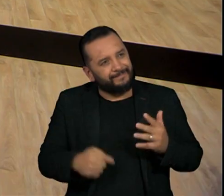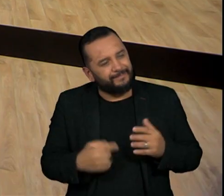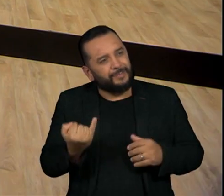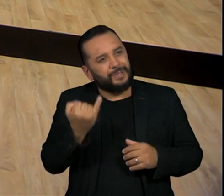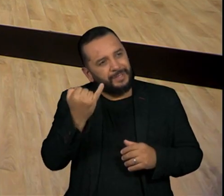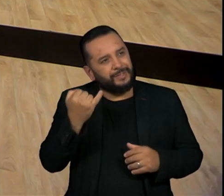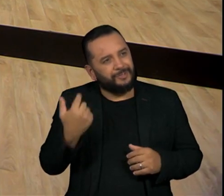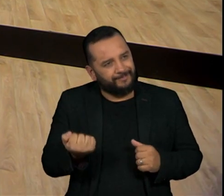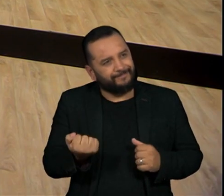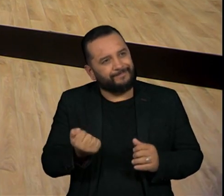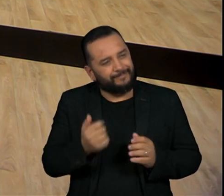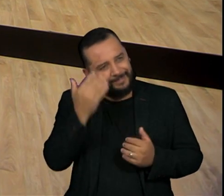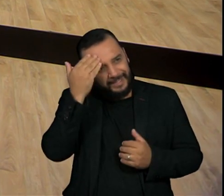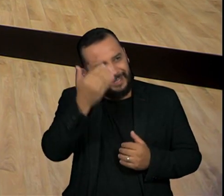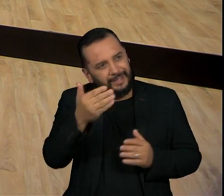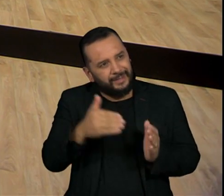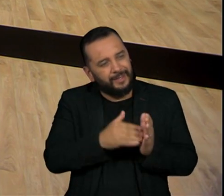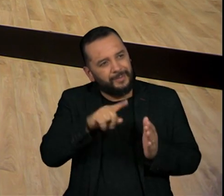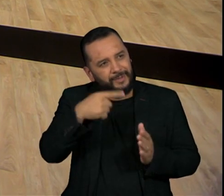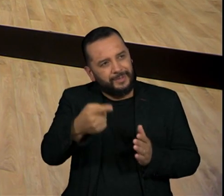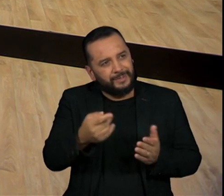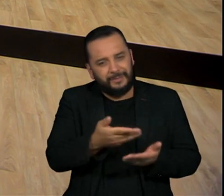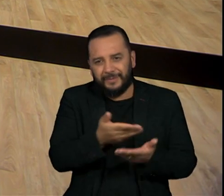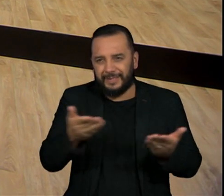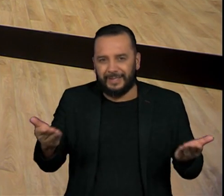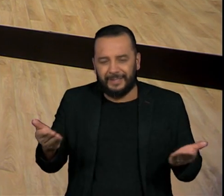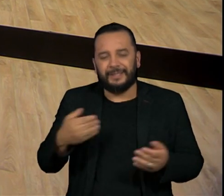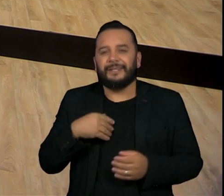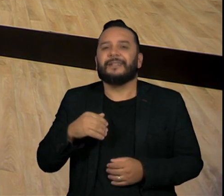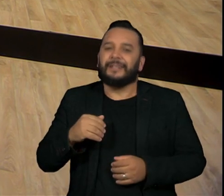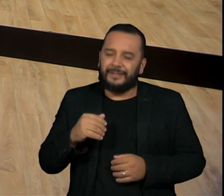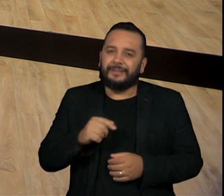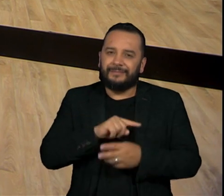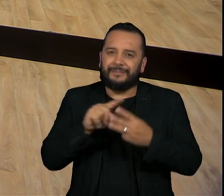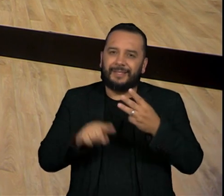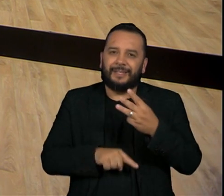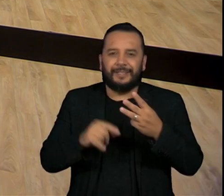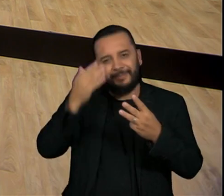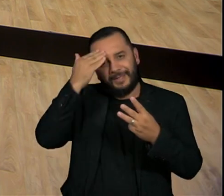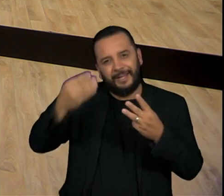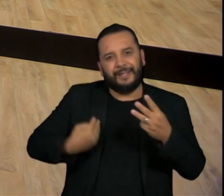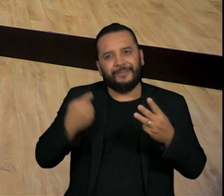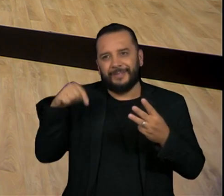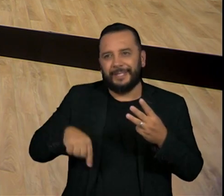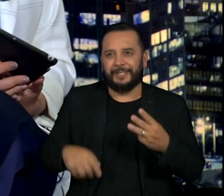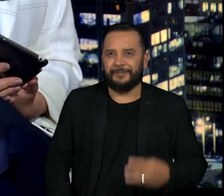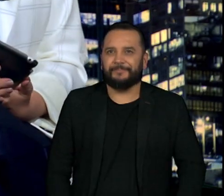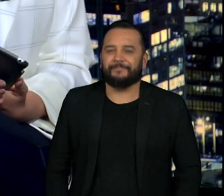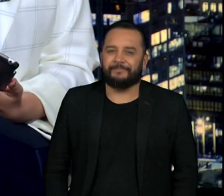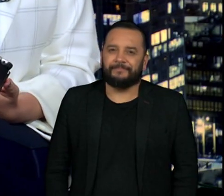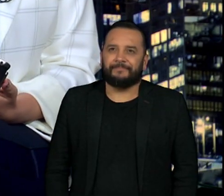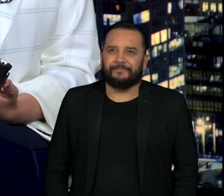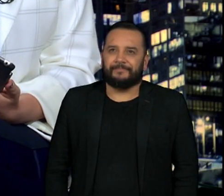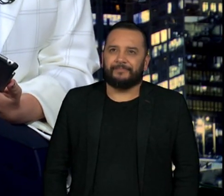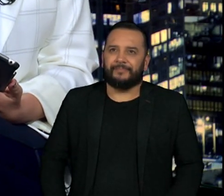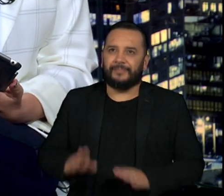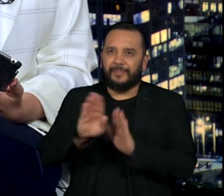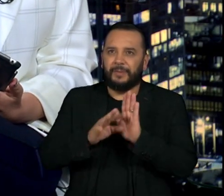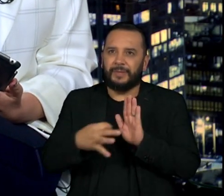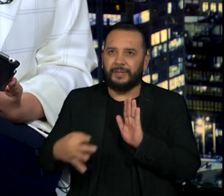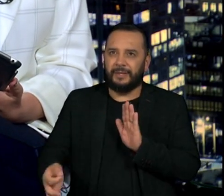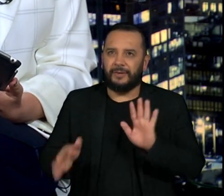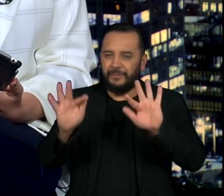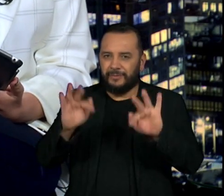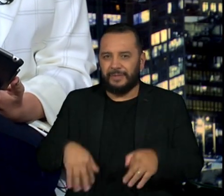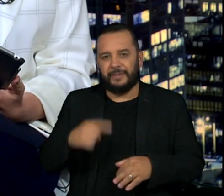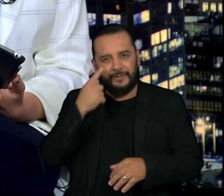pensar. Até uma próxima. Helena, Cléo, Dominique, obrigada por estarem aqui. A Opinião fica por aqui. Acompanhe